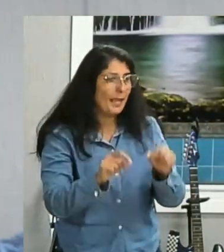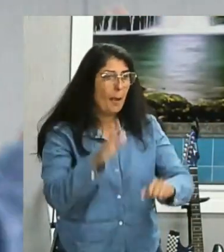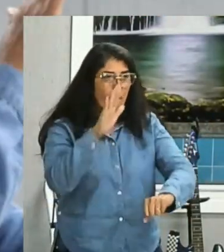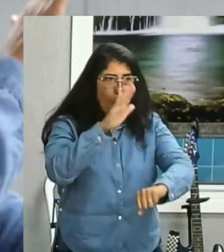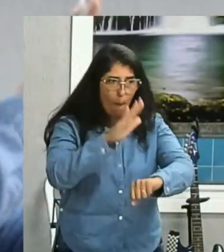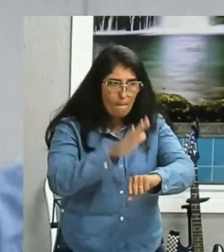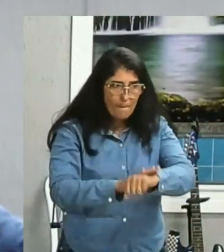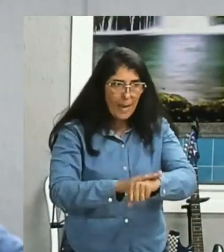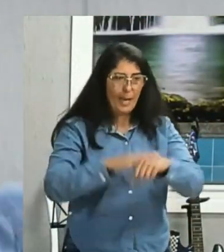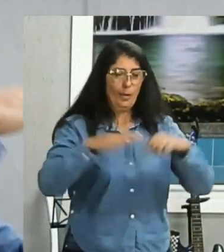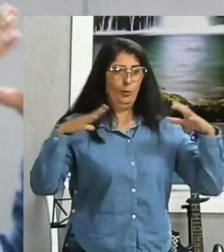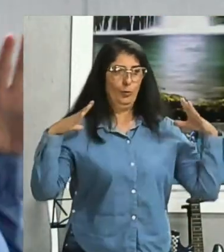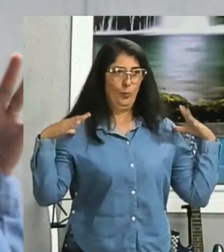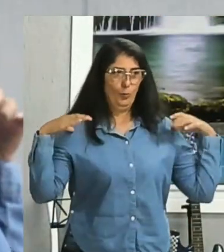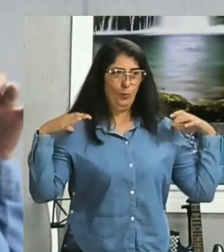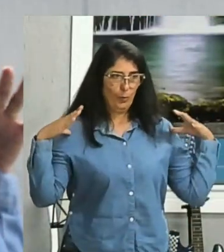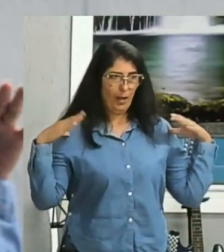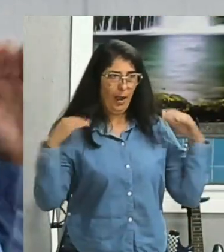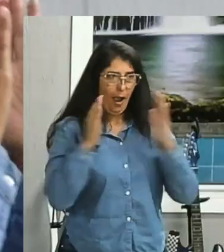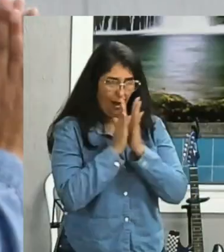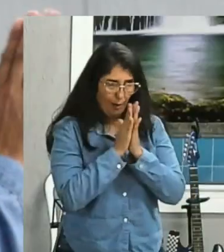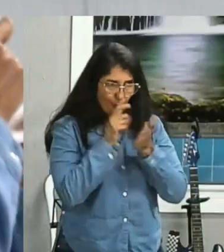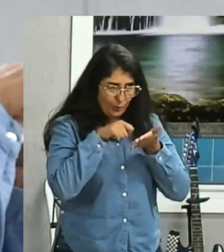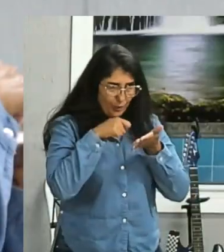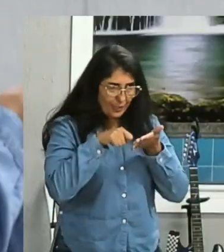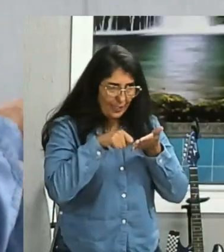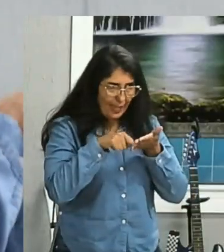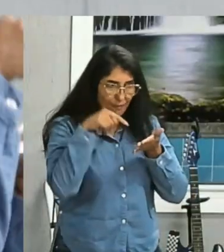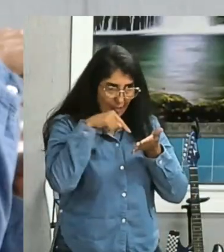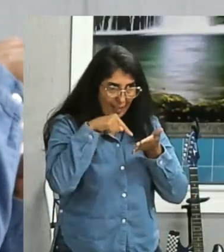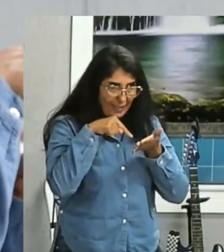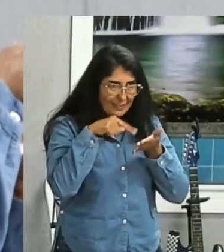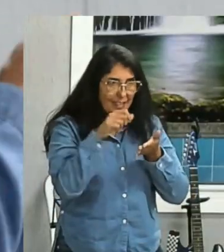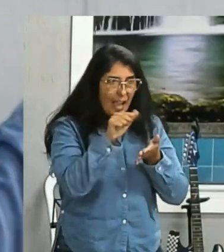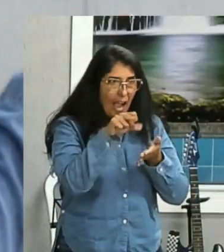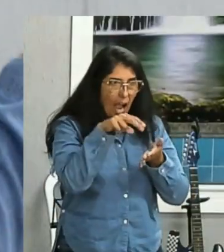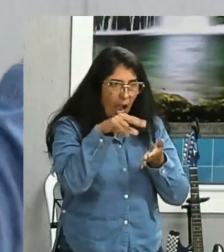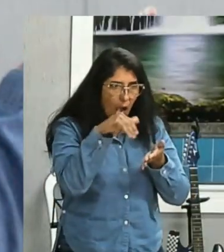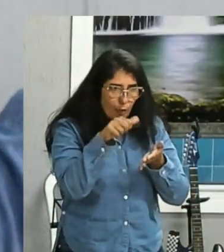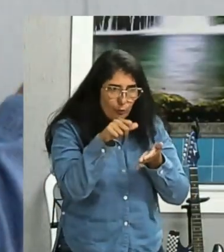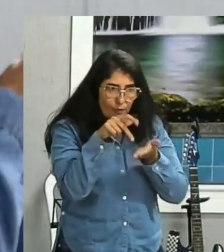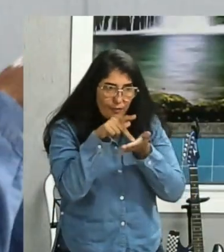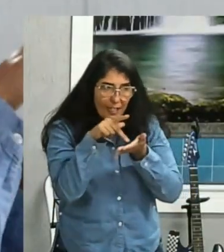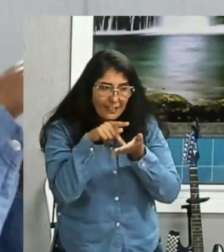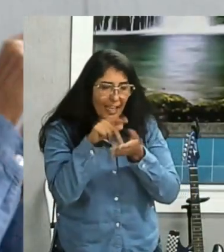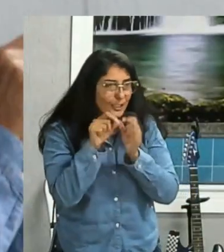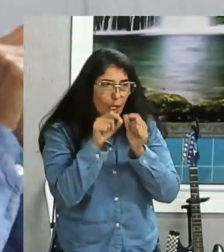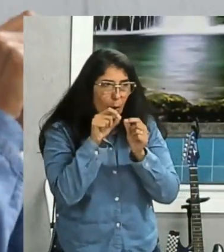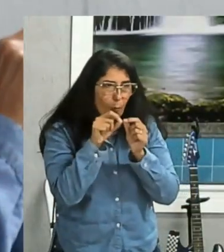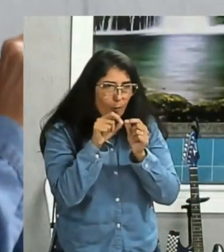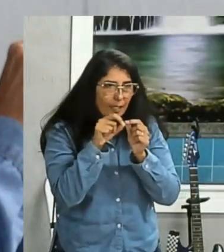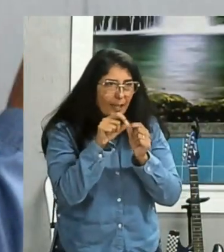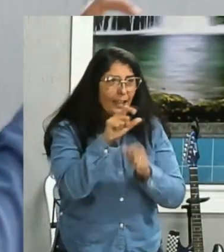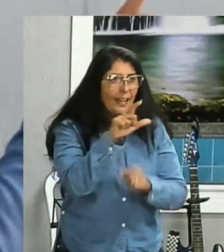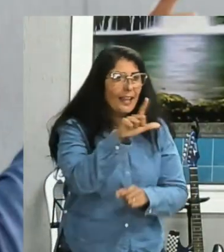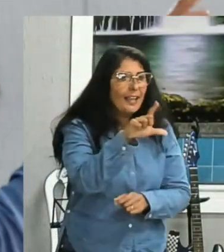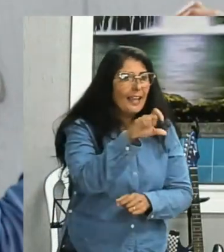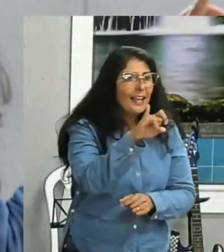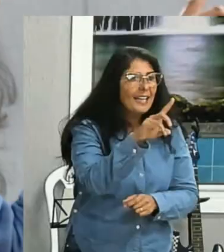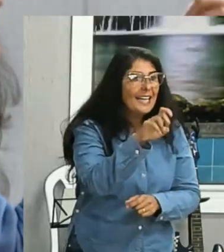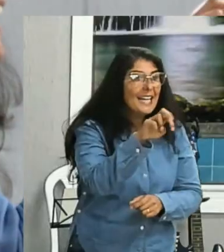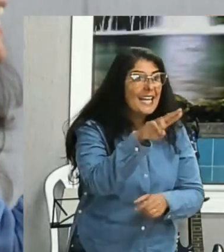os pastores da igreja. Os verdadeiros pastores, tem que dizer isso.